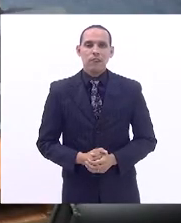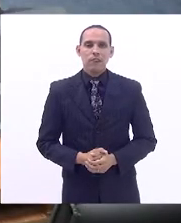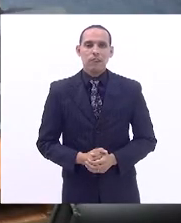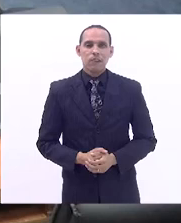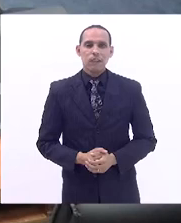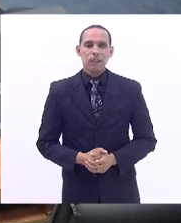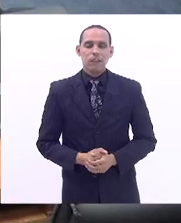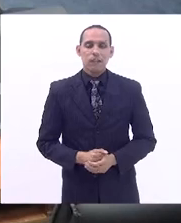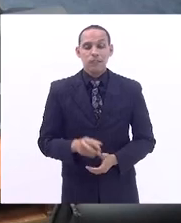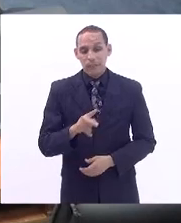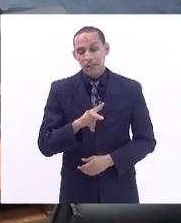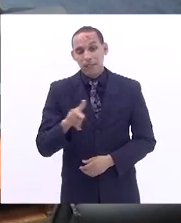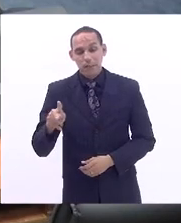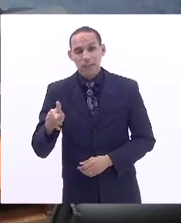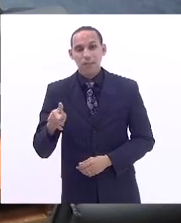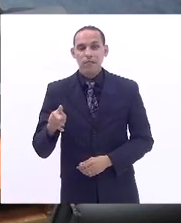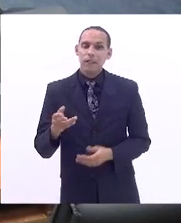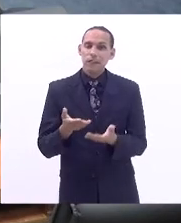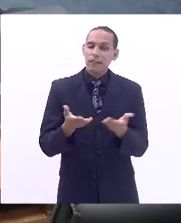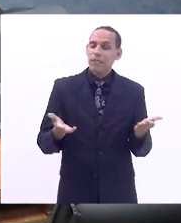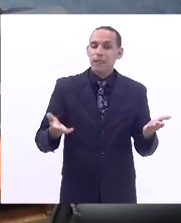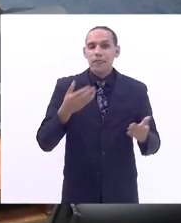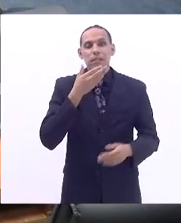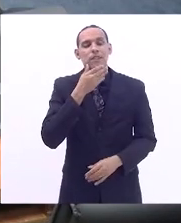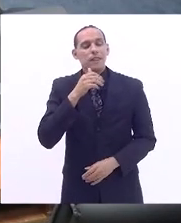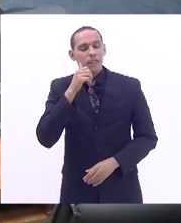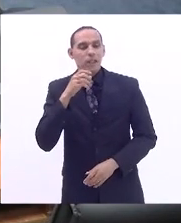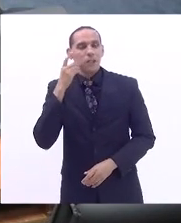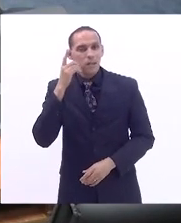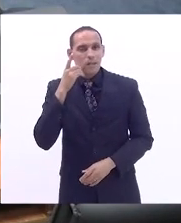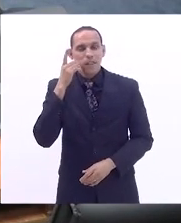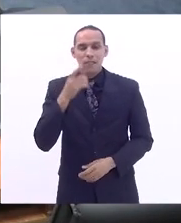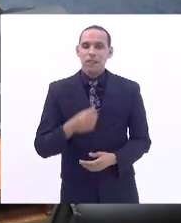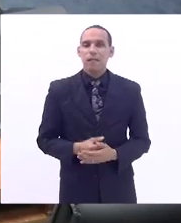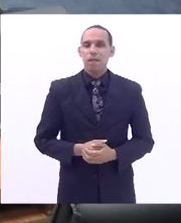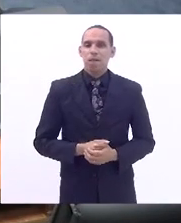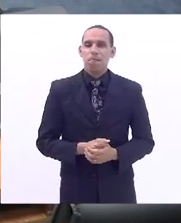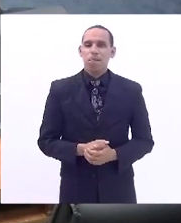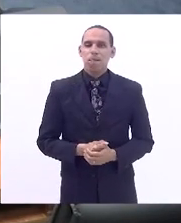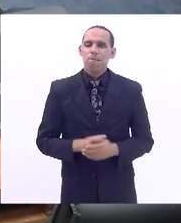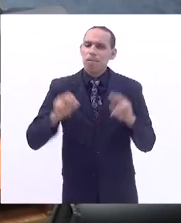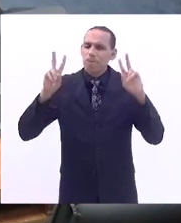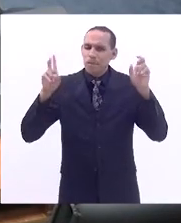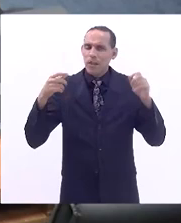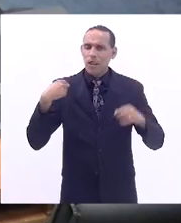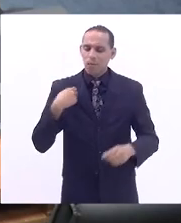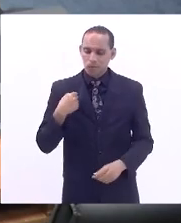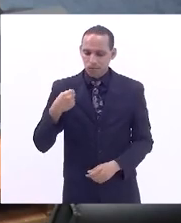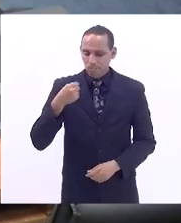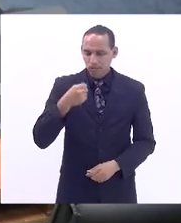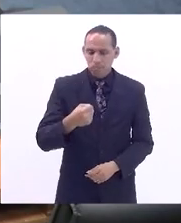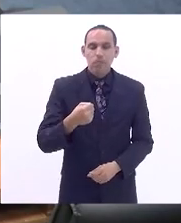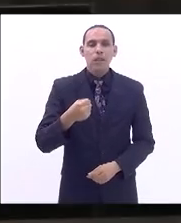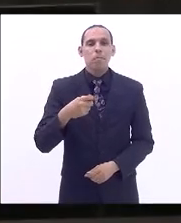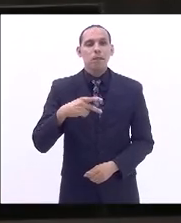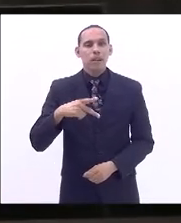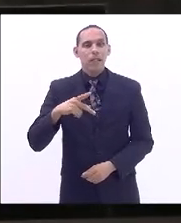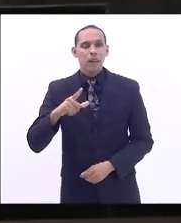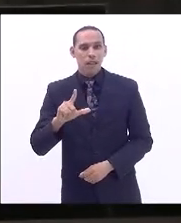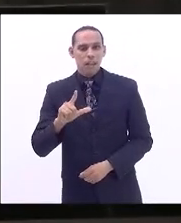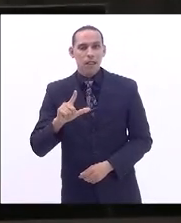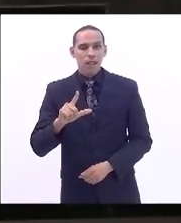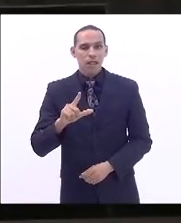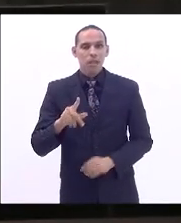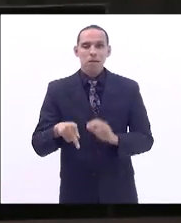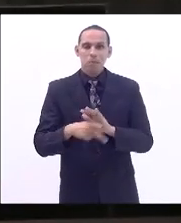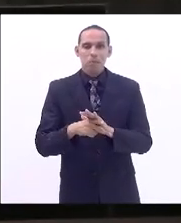o senhor presidente senhoras deputadas e senhores deputados tema que me traz aqui é um projeto de lei de